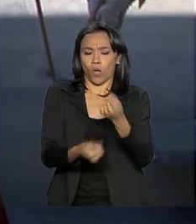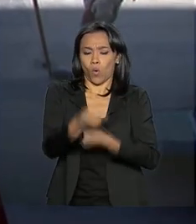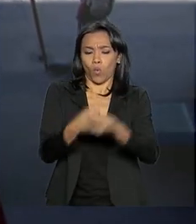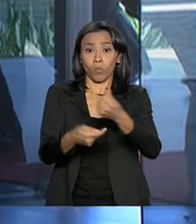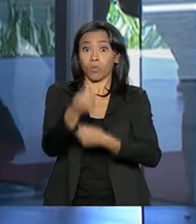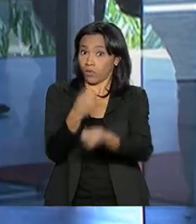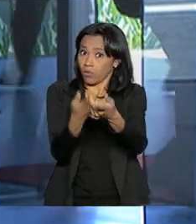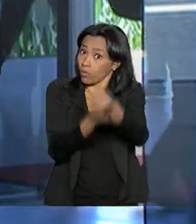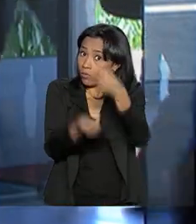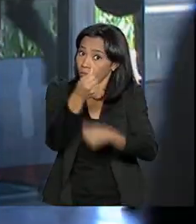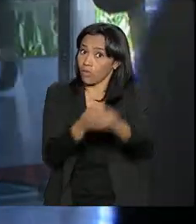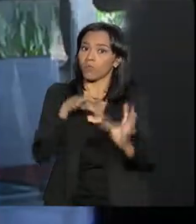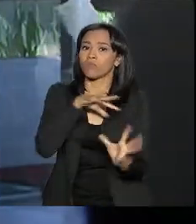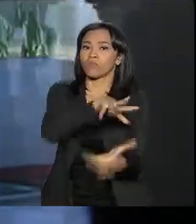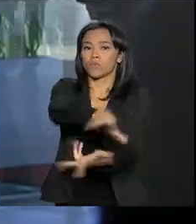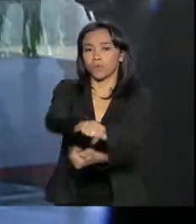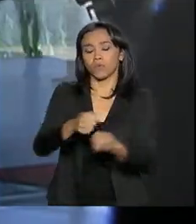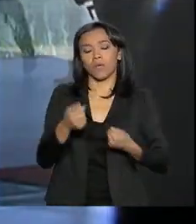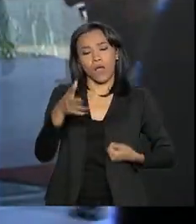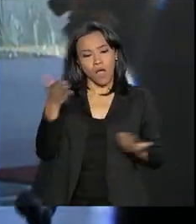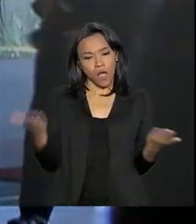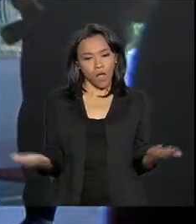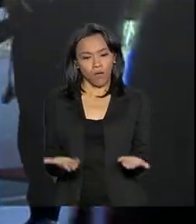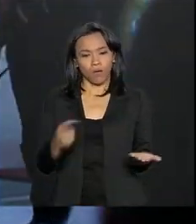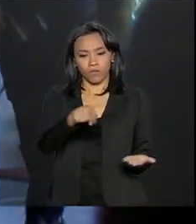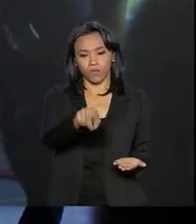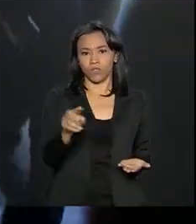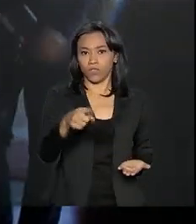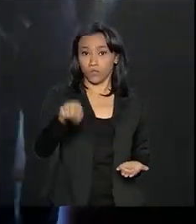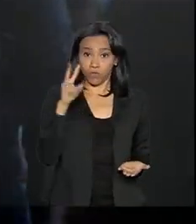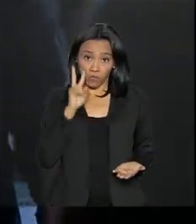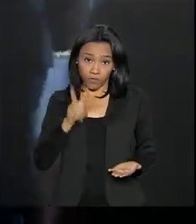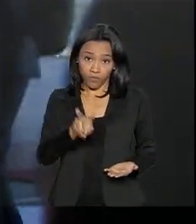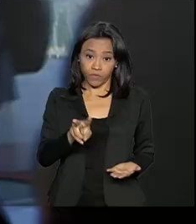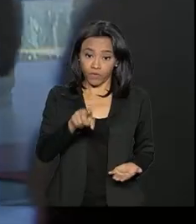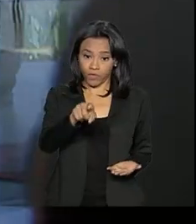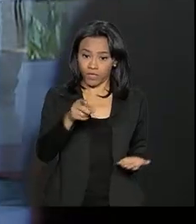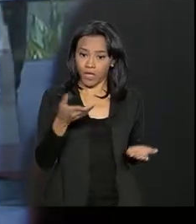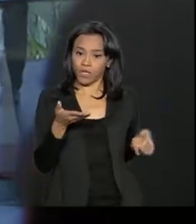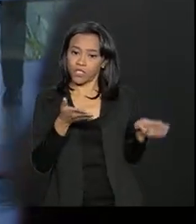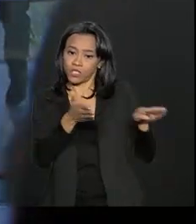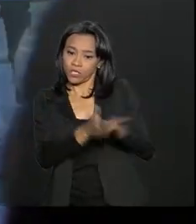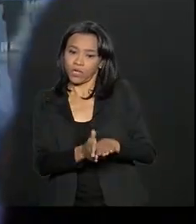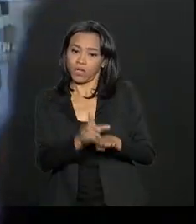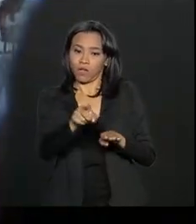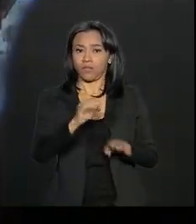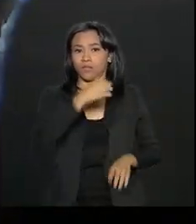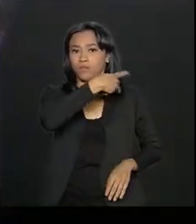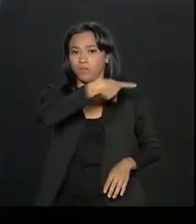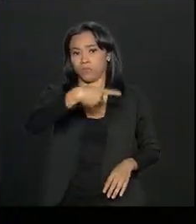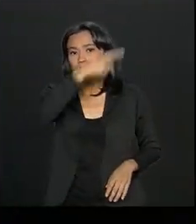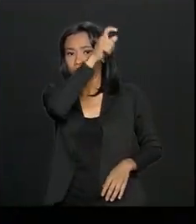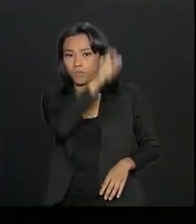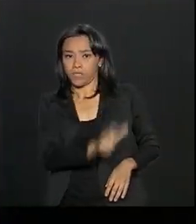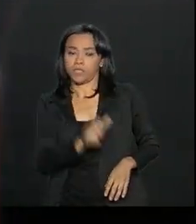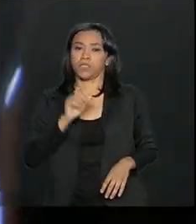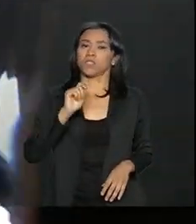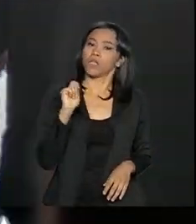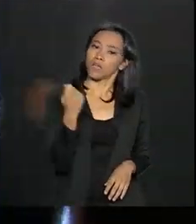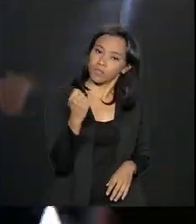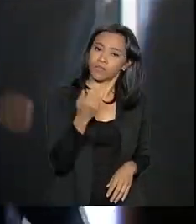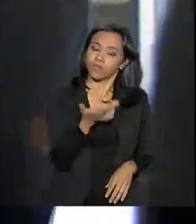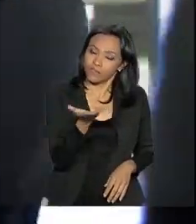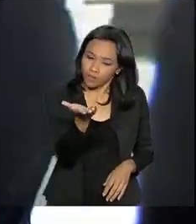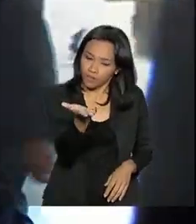Ao vivo, portanto, aqui na NBR, imagens da chegada do presidente Maurício Macri ao Palácio Itamaraty, a sede do Ministério